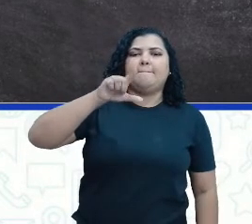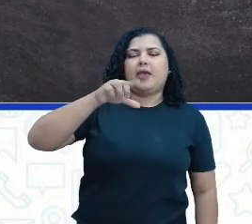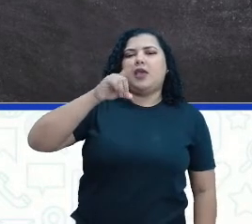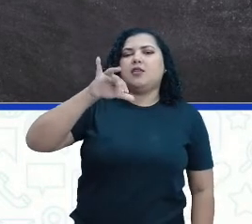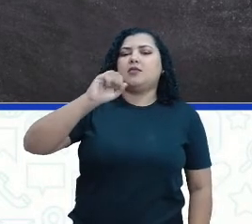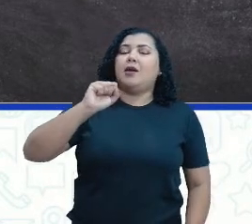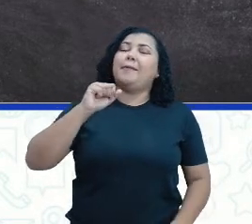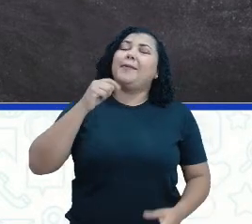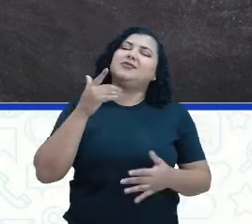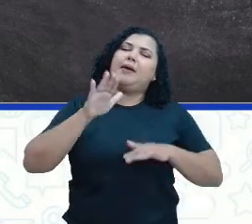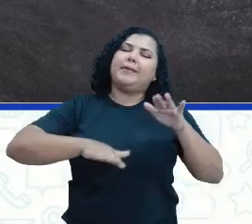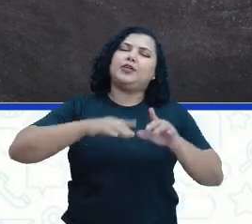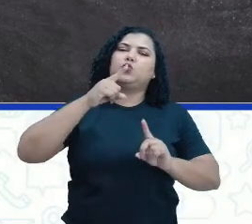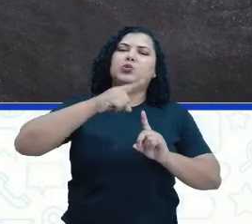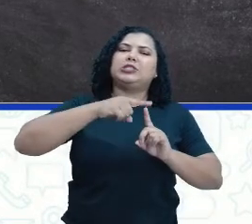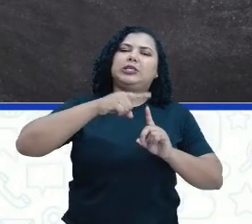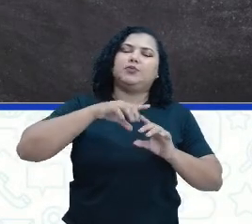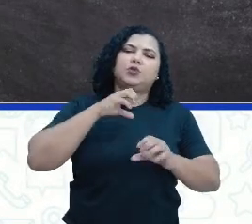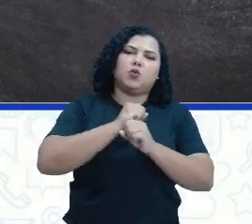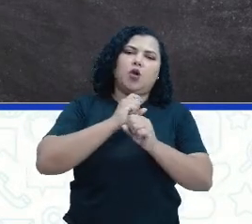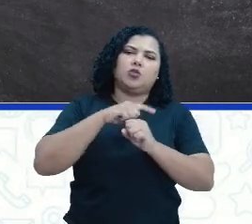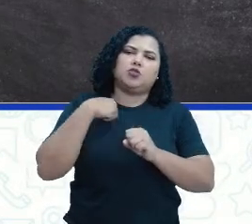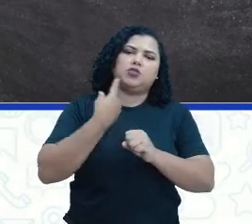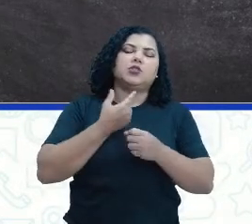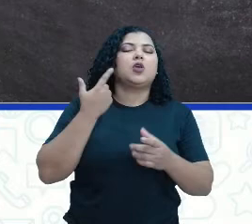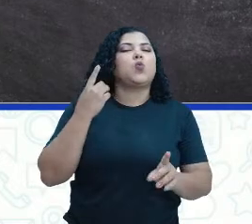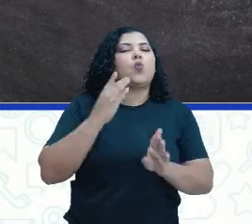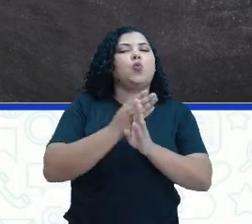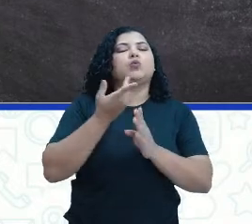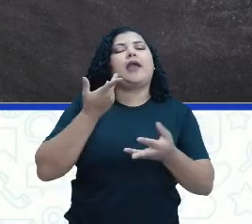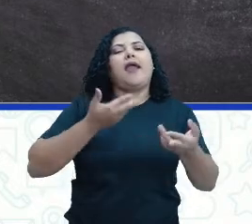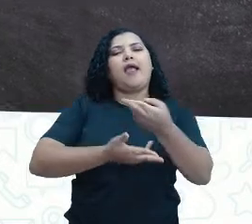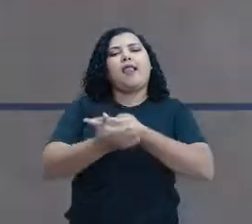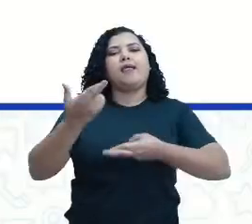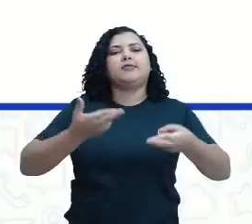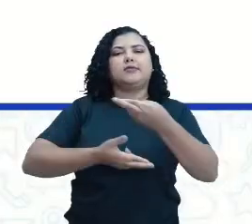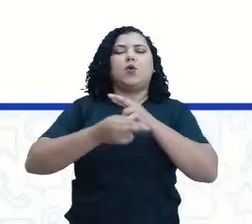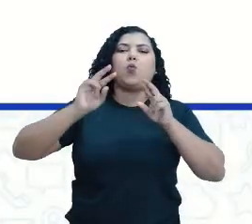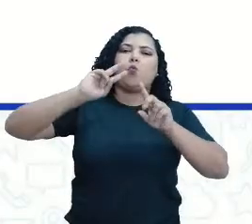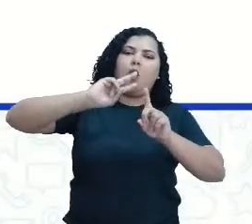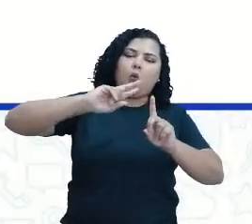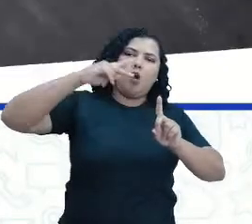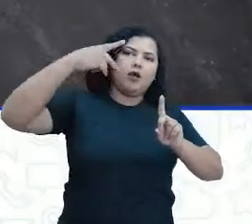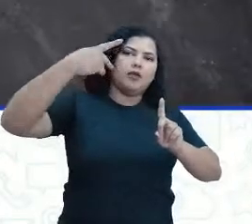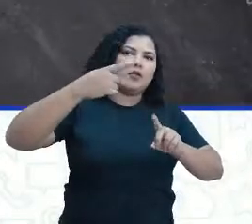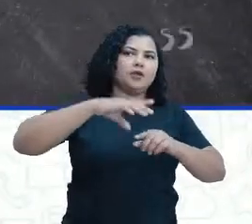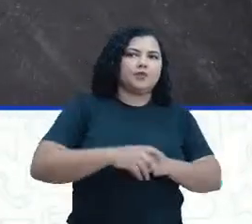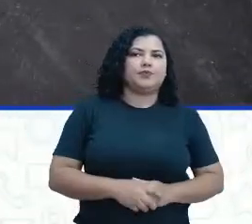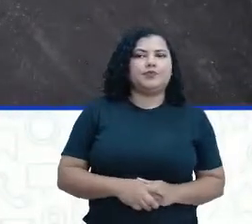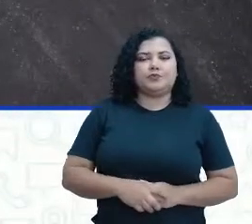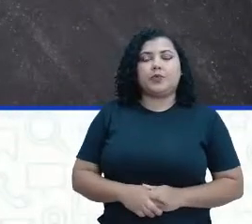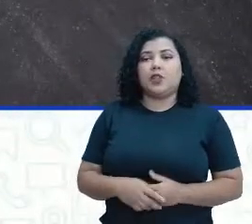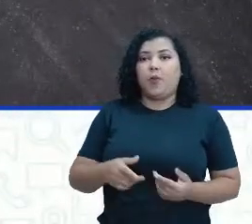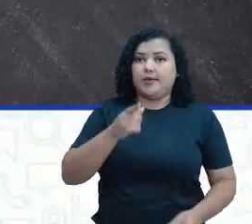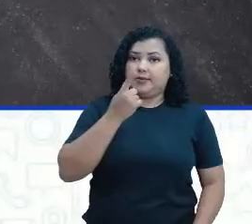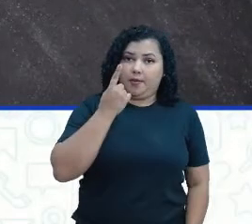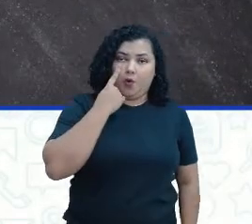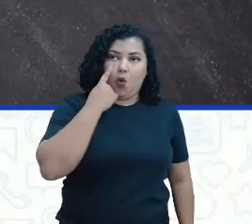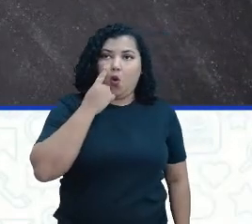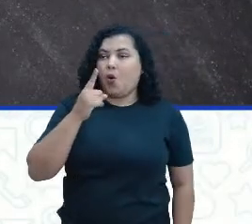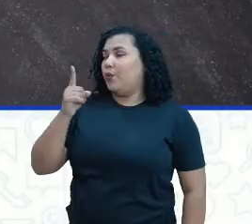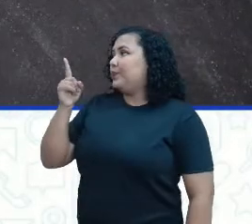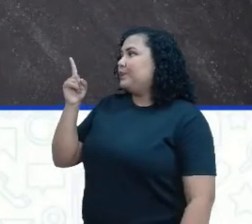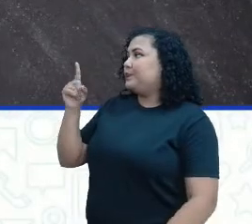tipo de cálculo a gente vai encontrar essa relação com a unidade ao quadrado. Então, tomando a raiz quadrada da variância, a gente vai